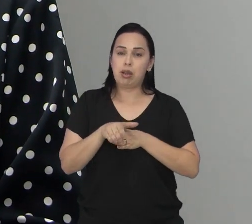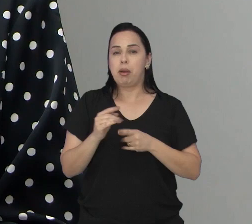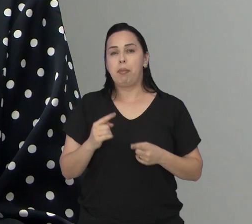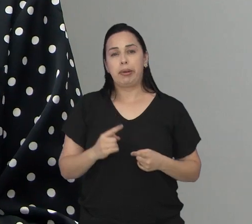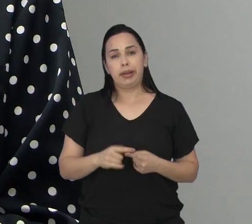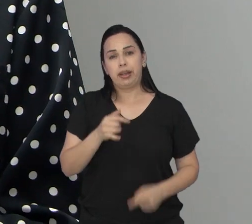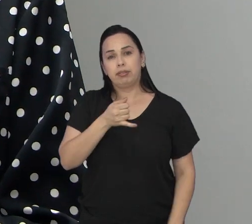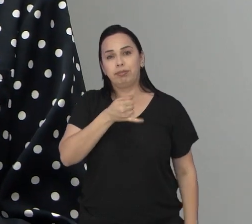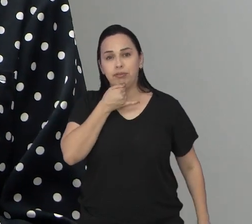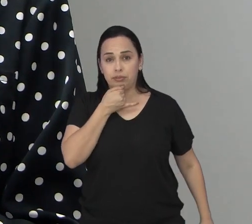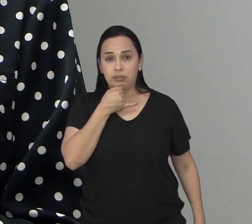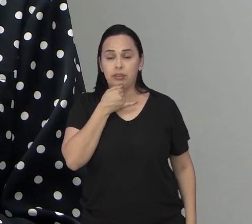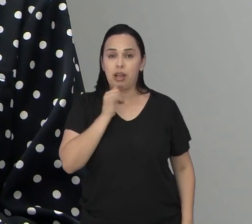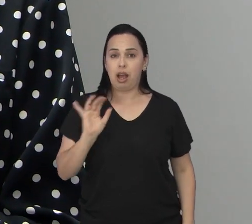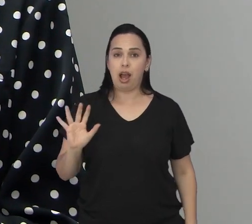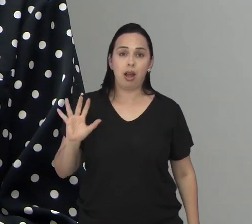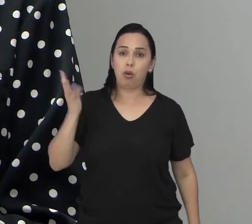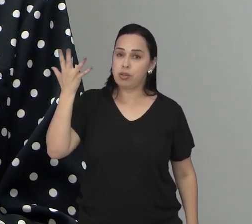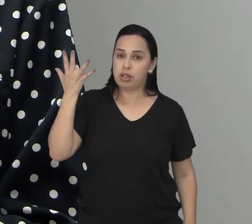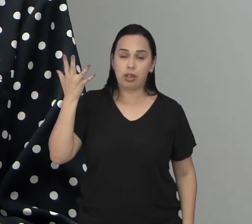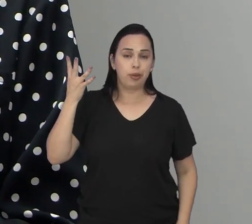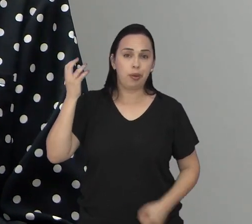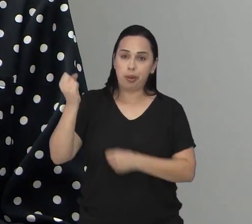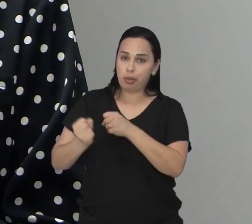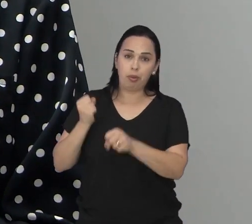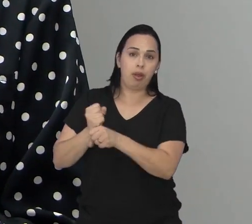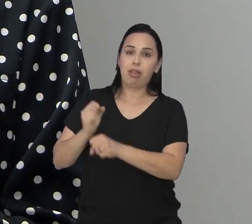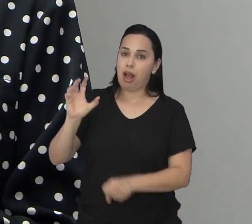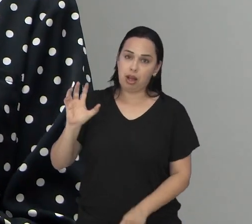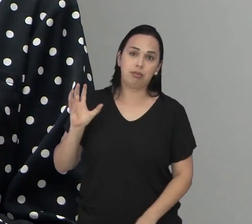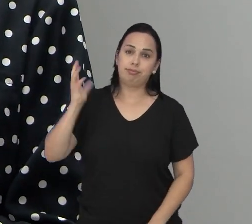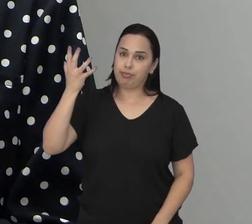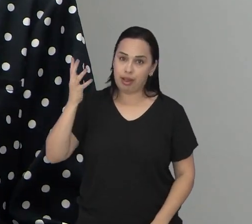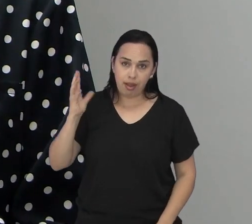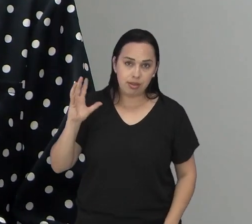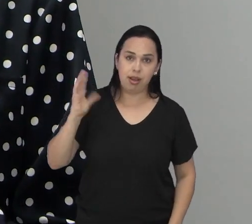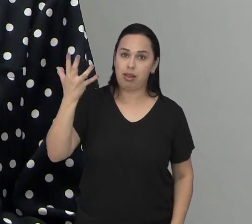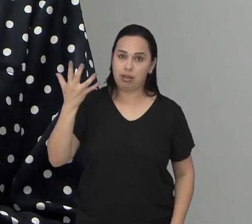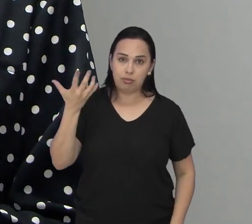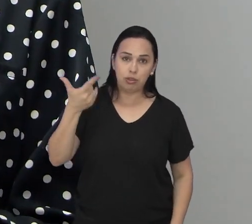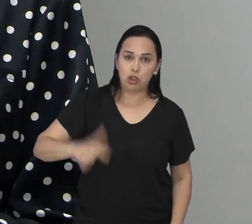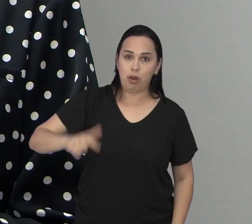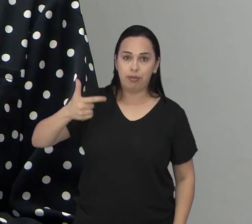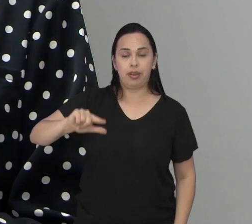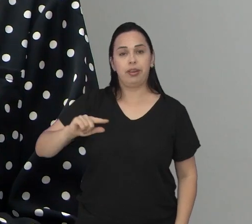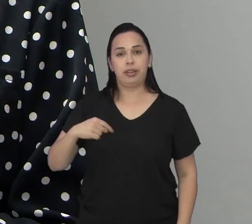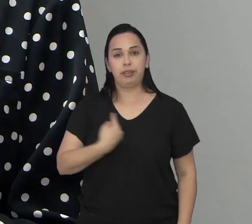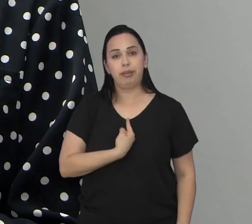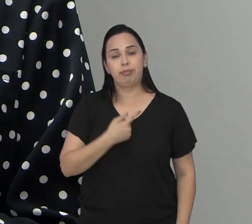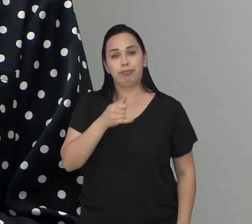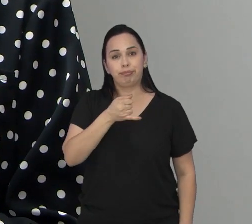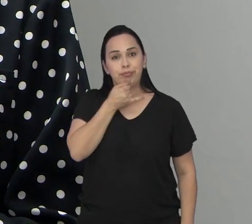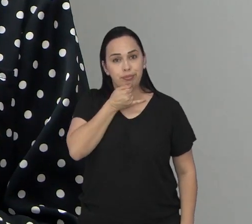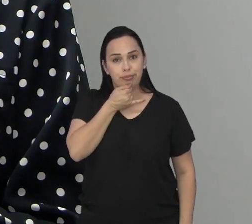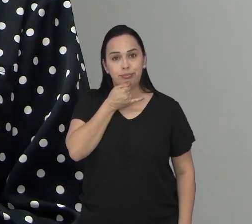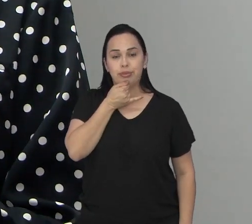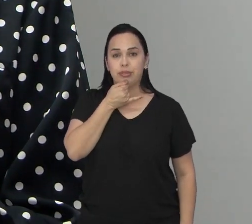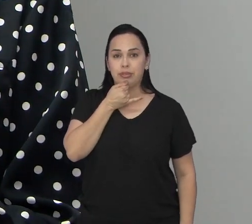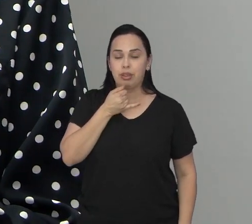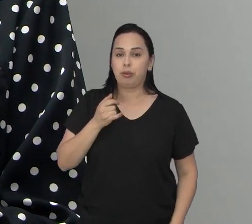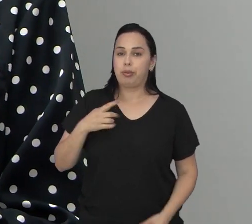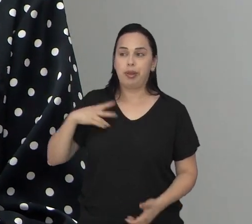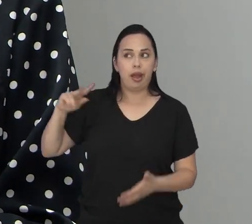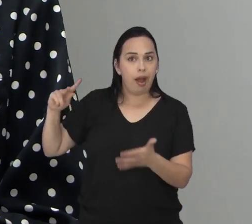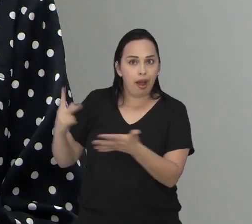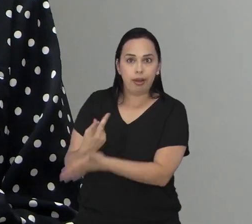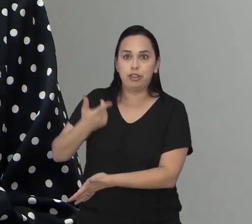população. Porque, infelizmente, acontecem as mesmas coisas no mesmo ano e nós ficamos estarrecidos.